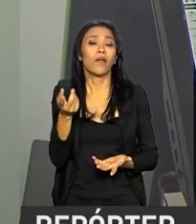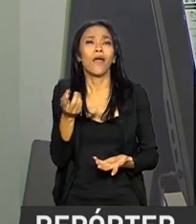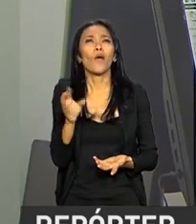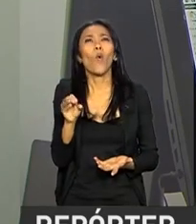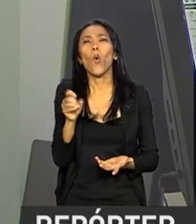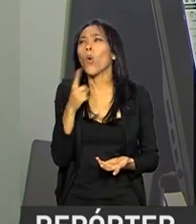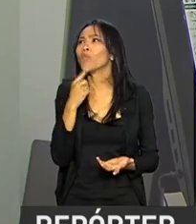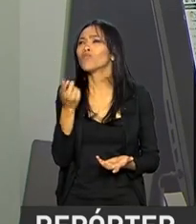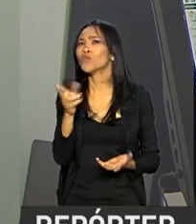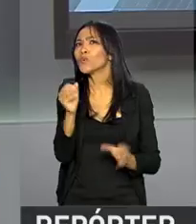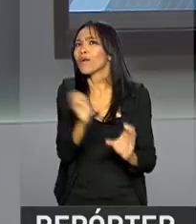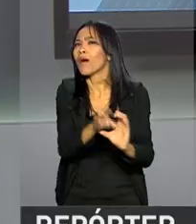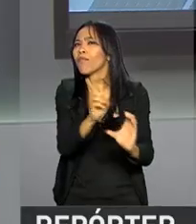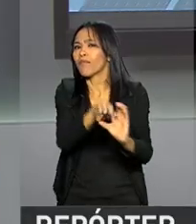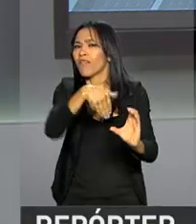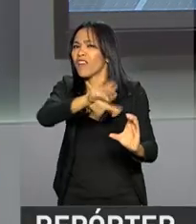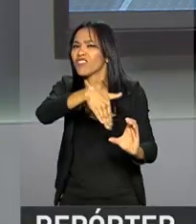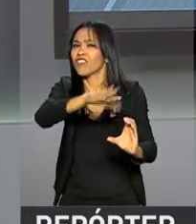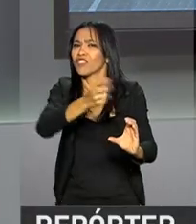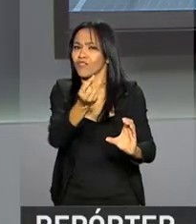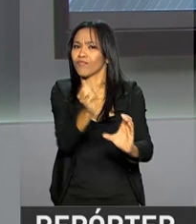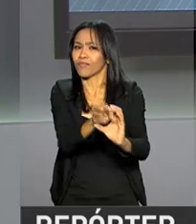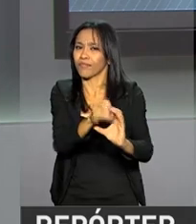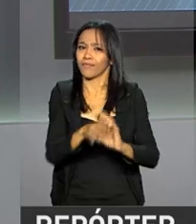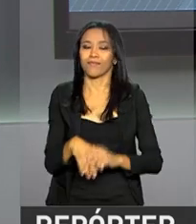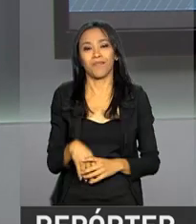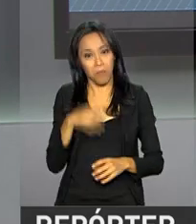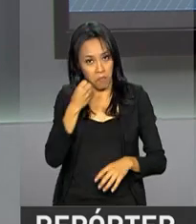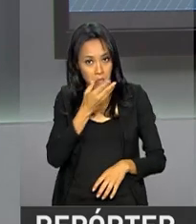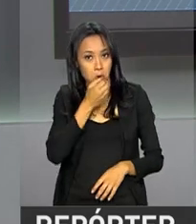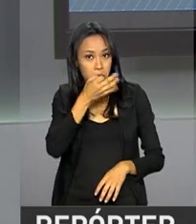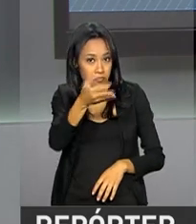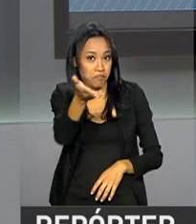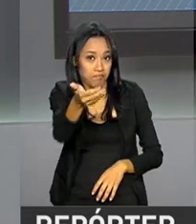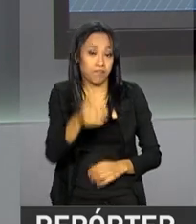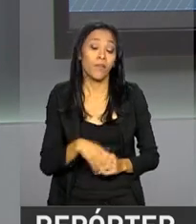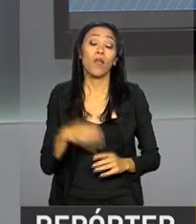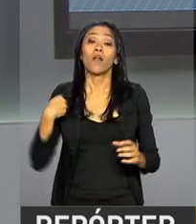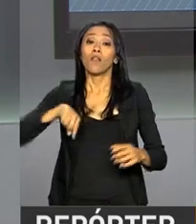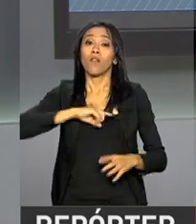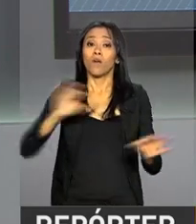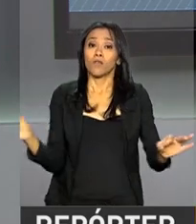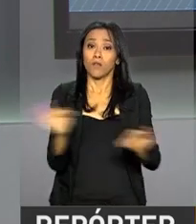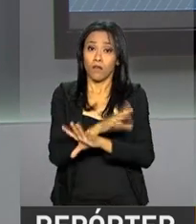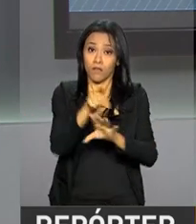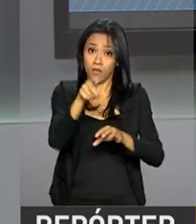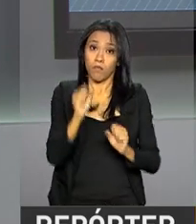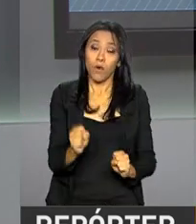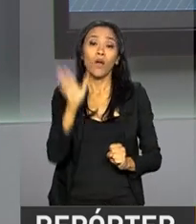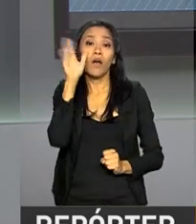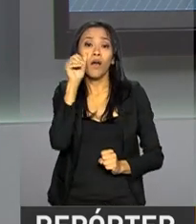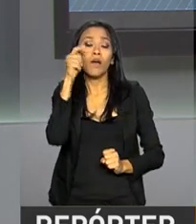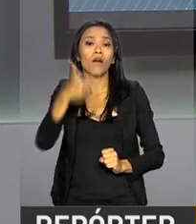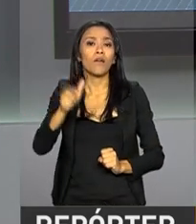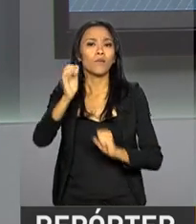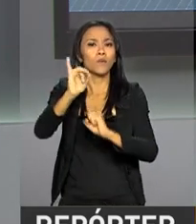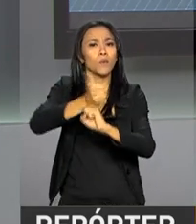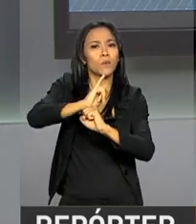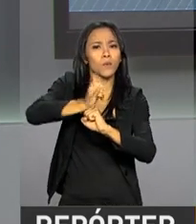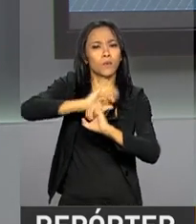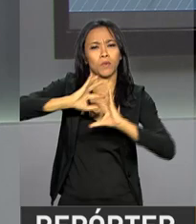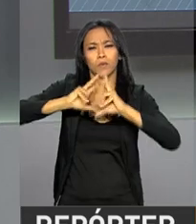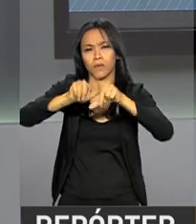não tivesse nunca recebido taí uma boa dica bem nós ficamos por aqui você pode rever as reportagens no youtube e